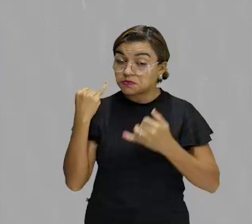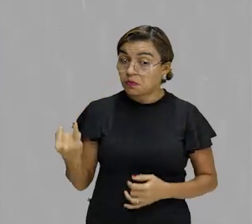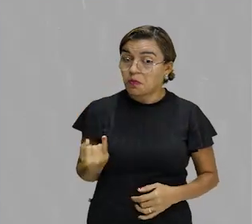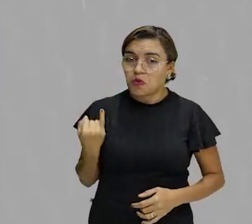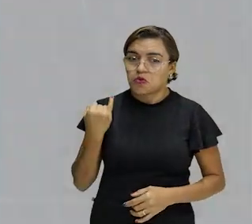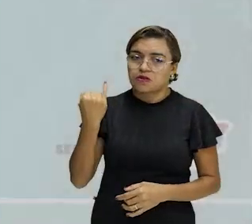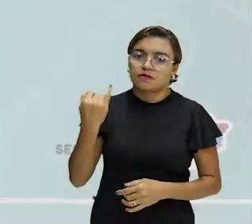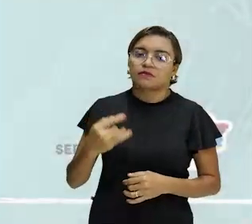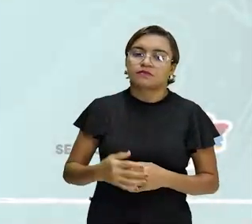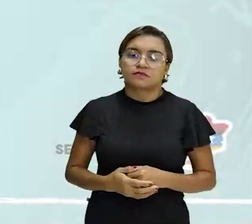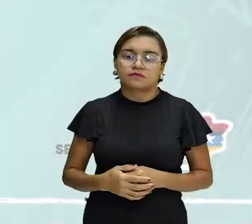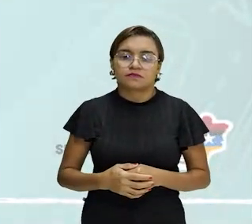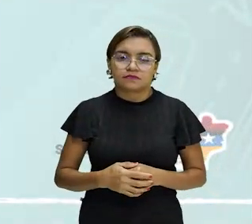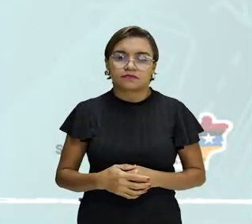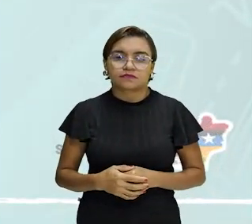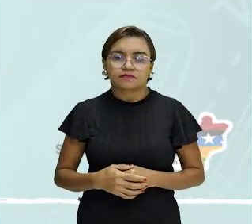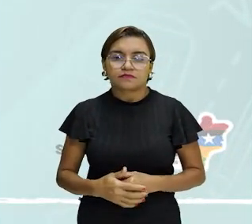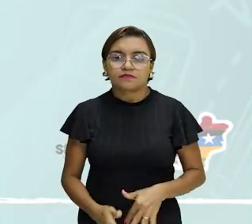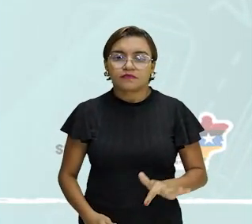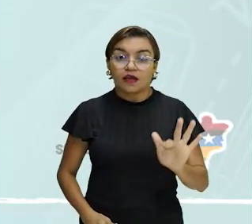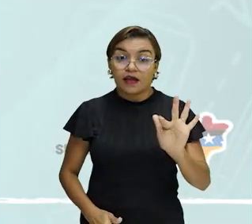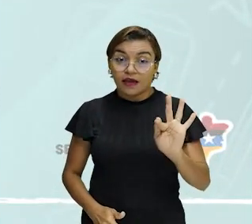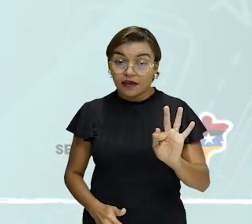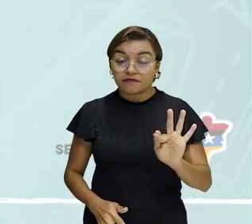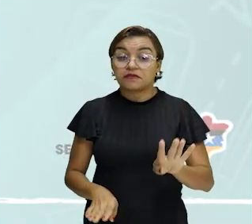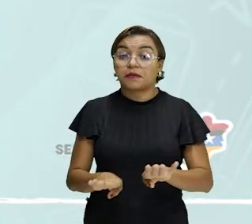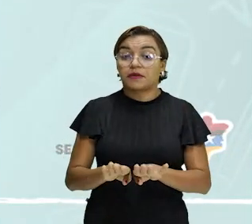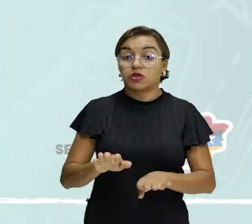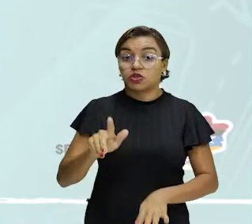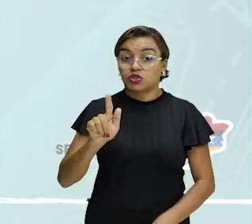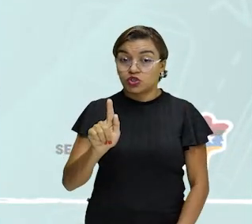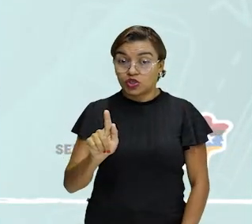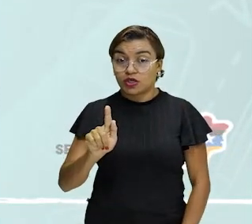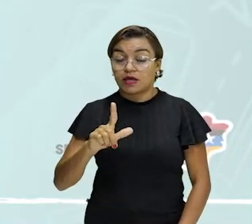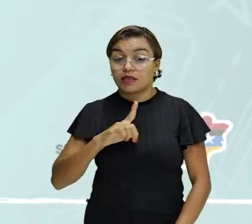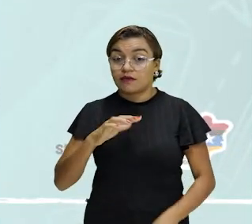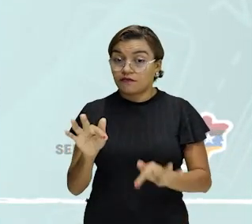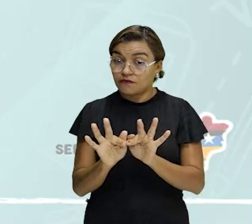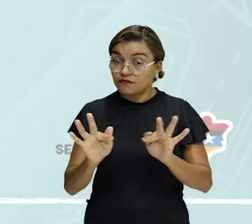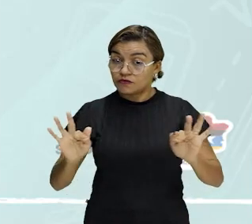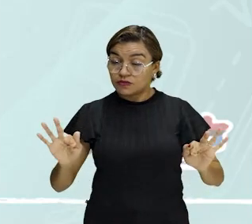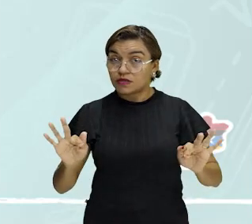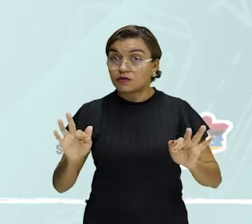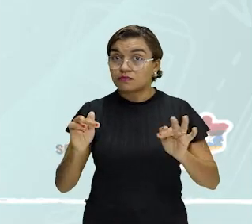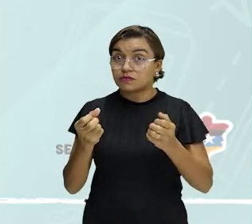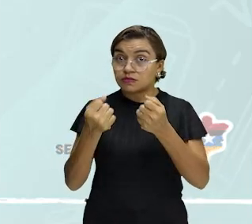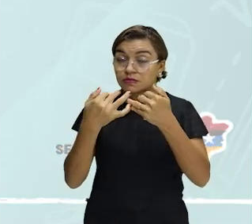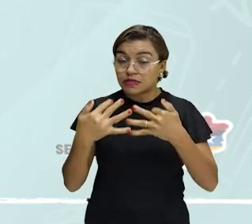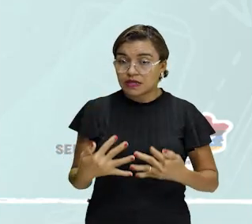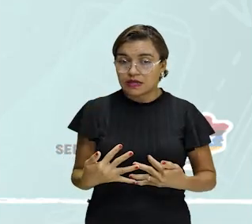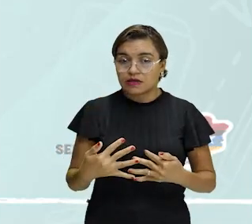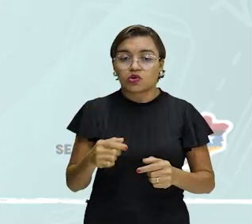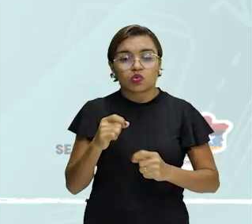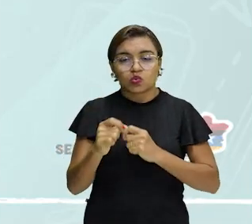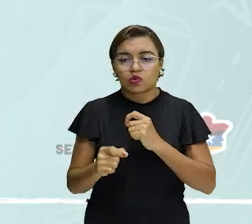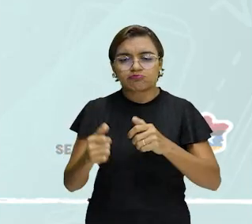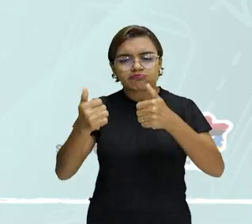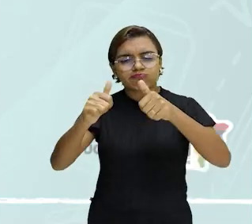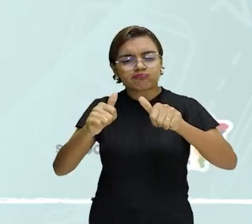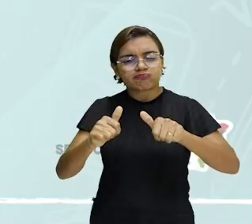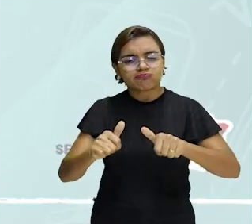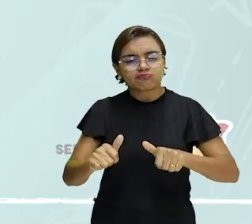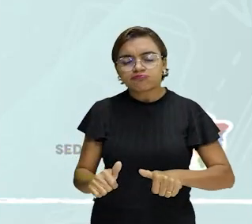bastante exercício para você não ter dúvida e garantir que você aprendeu tudinho, tá bom? Vamos falar agora de função inversa.